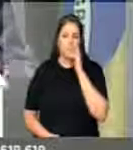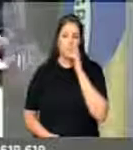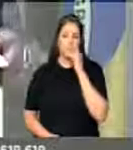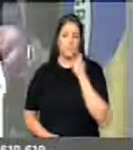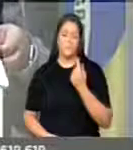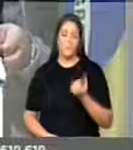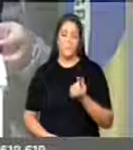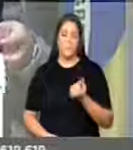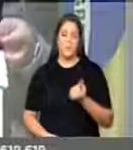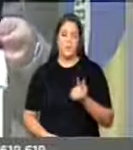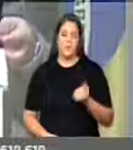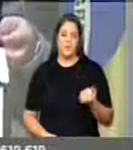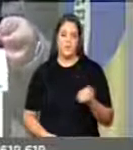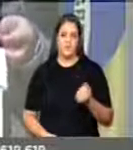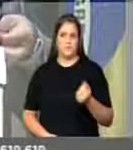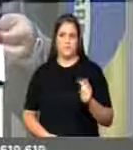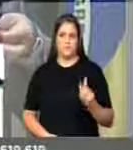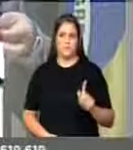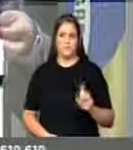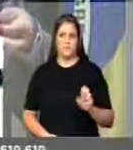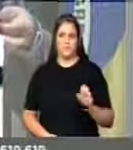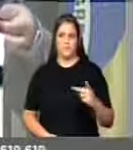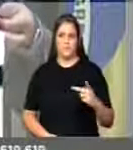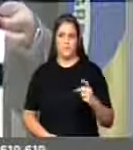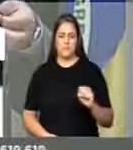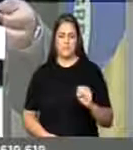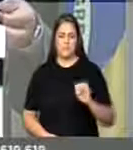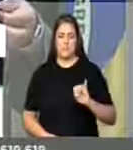da Gepsita, ela sai